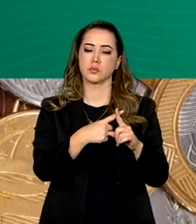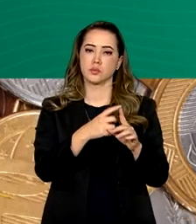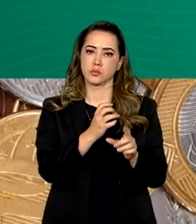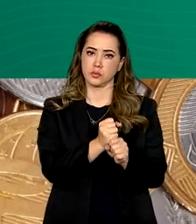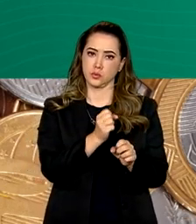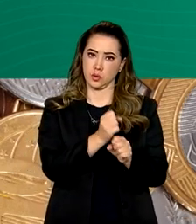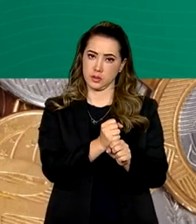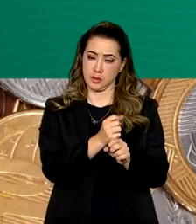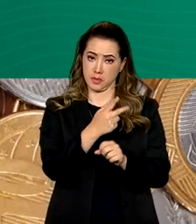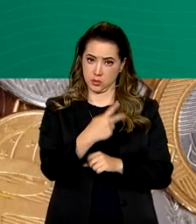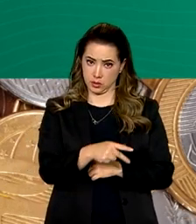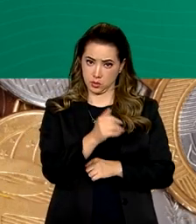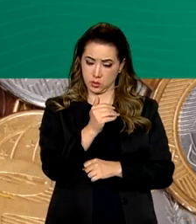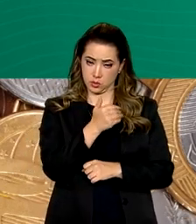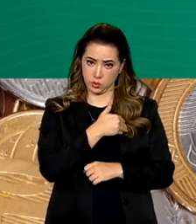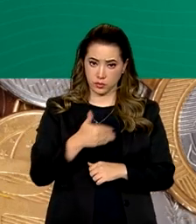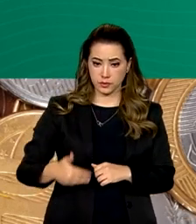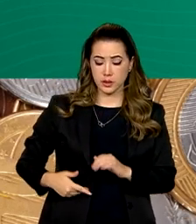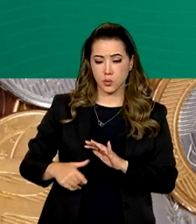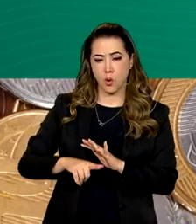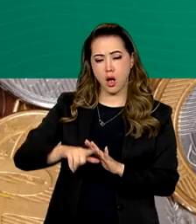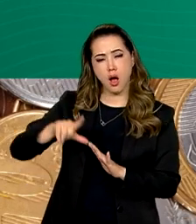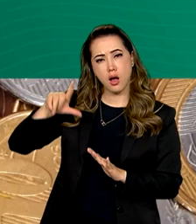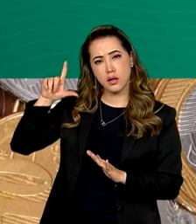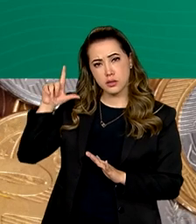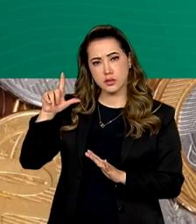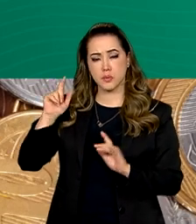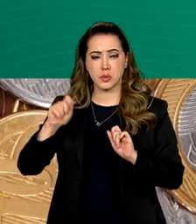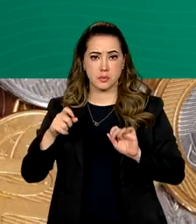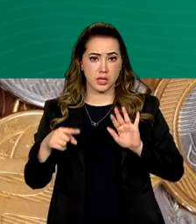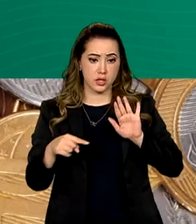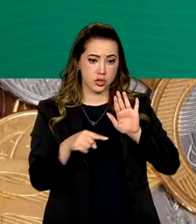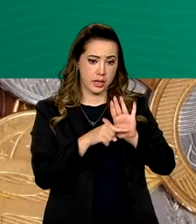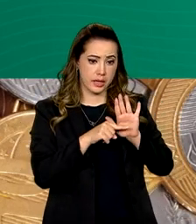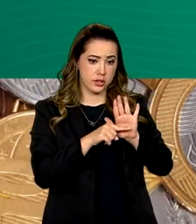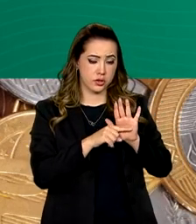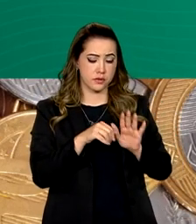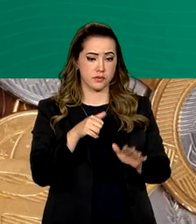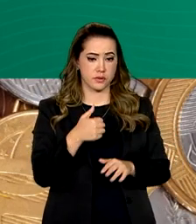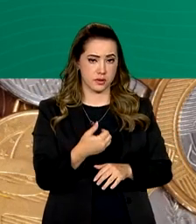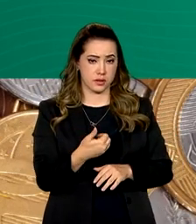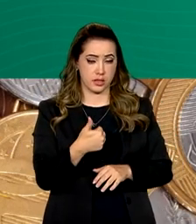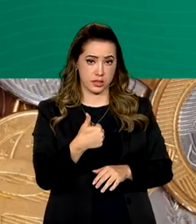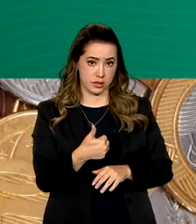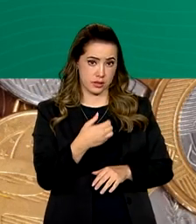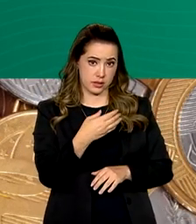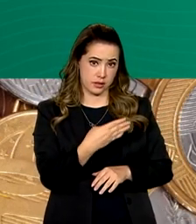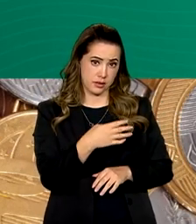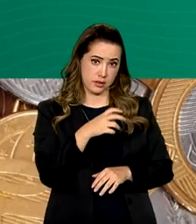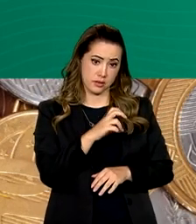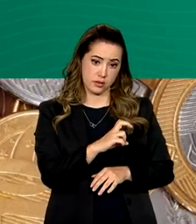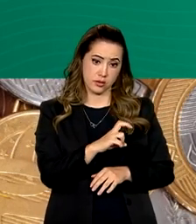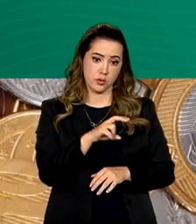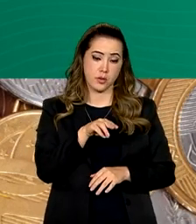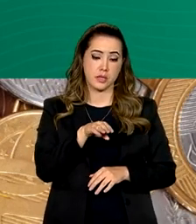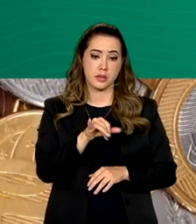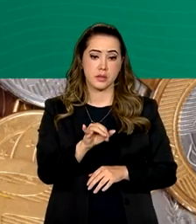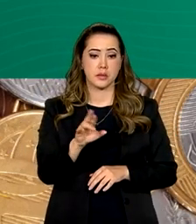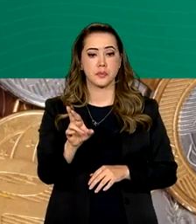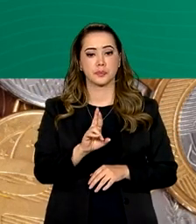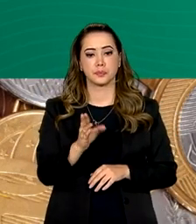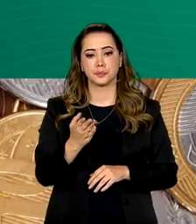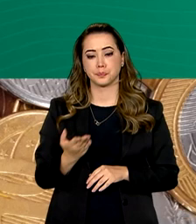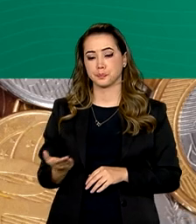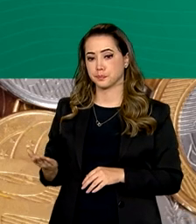contas do governo. Antes, a previsão de déficit era de 145,4 bilhões de